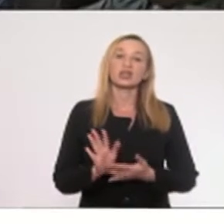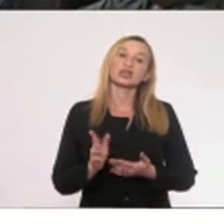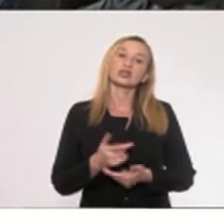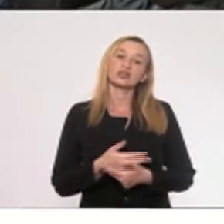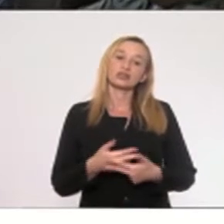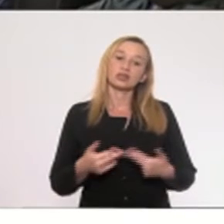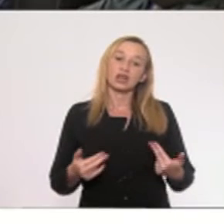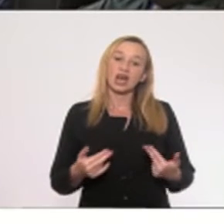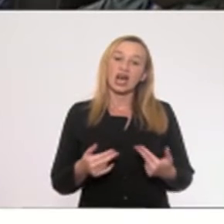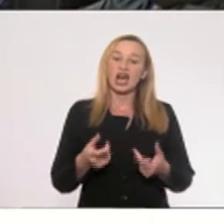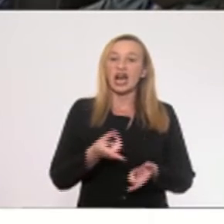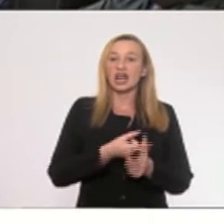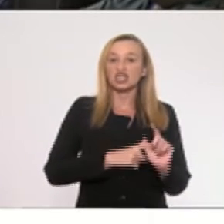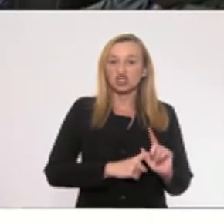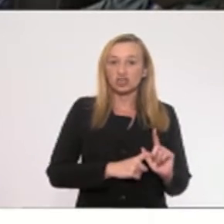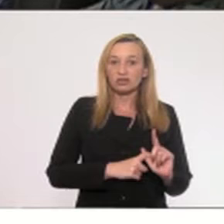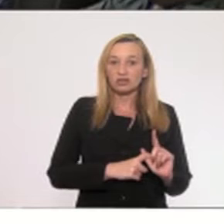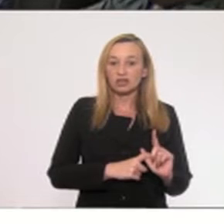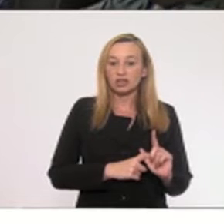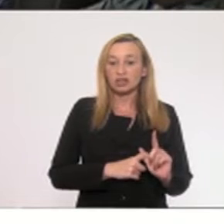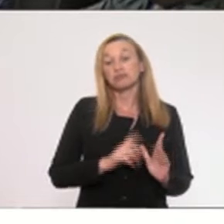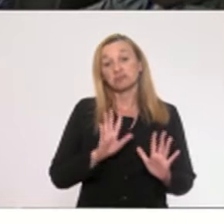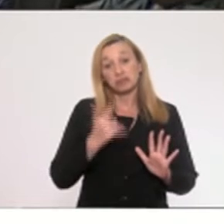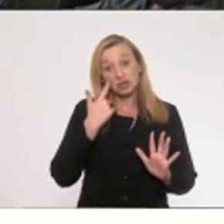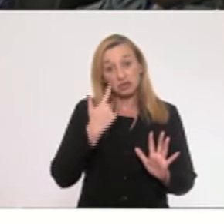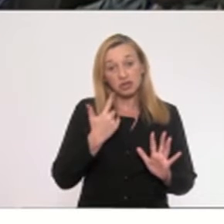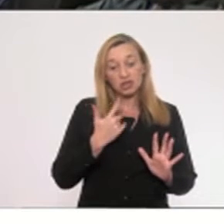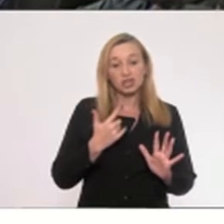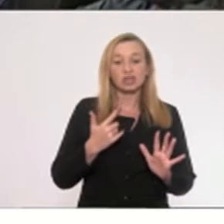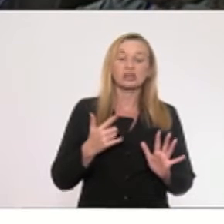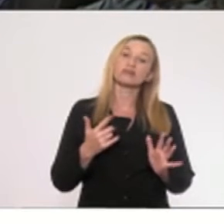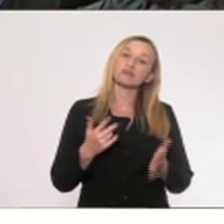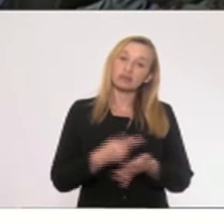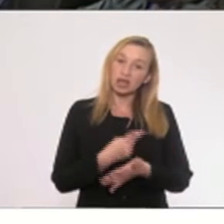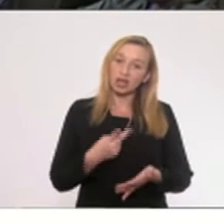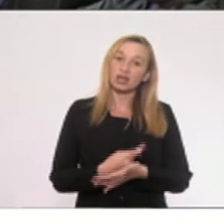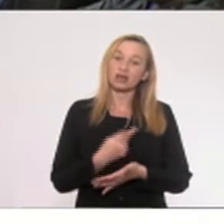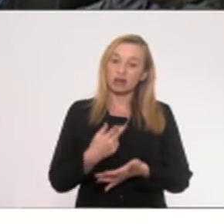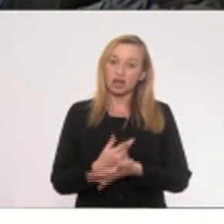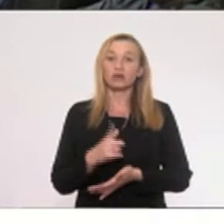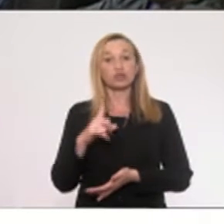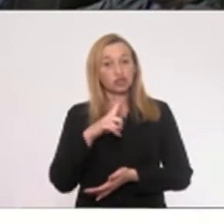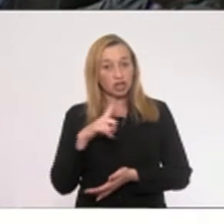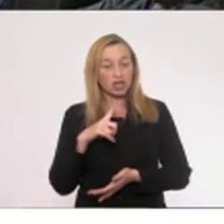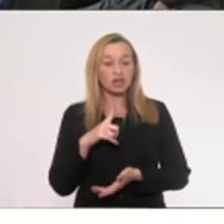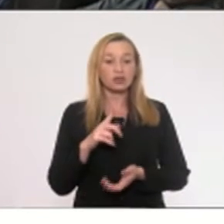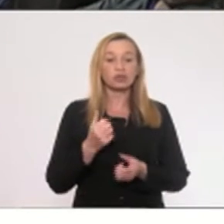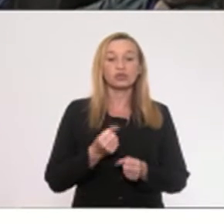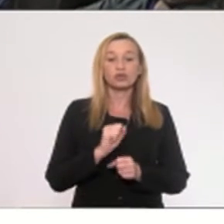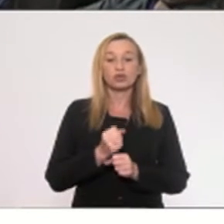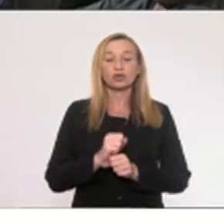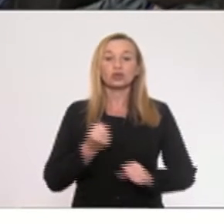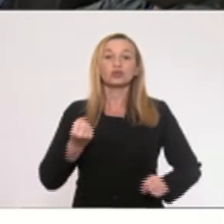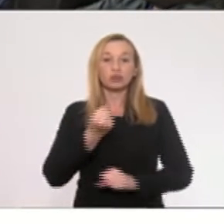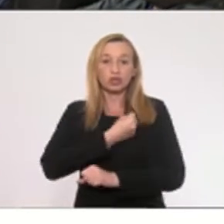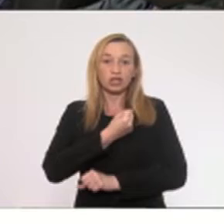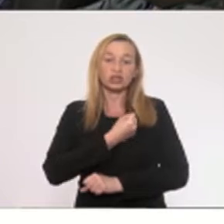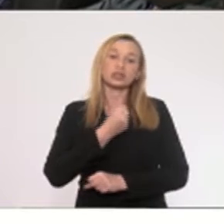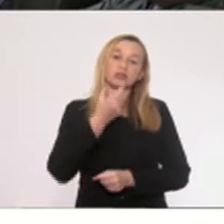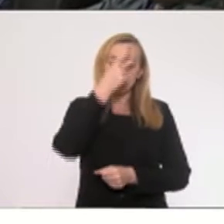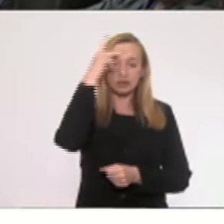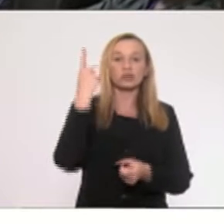significa que a dívida é crível. A gente sabe que existem covardias. Eu sei que, no caso dos maiores devedores, são devedores contumazes, isso não tem